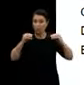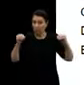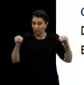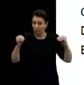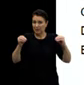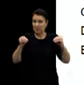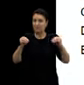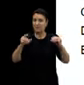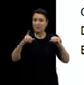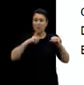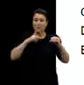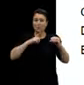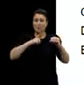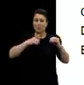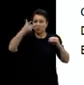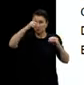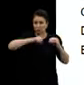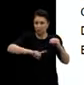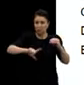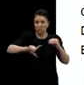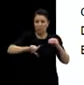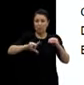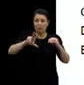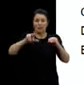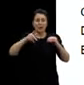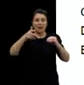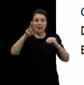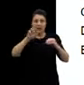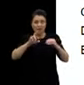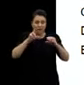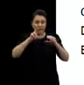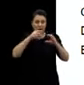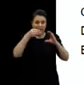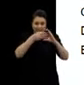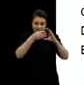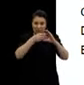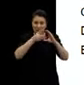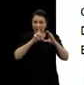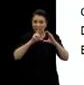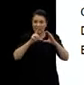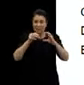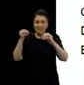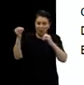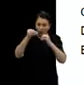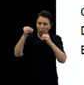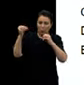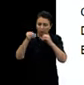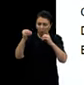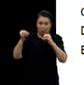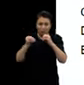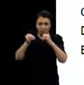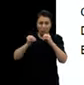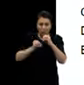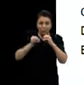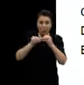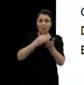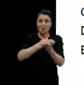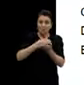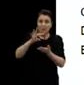quando há renovação e a célula não morre, vai se acumulando ali a célula, né? E isso causa o